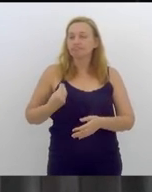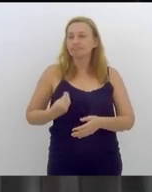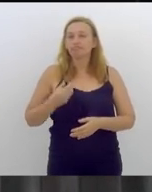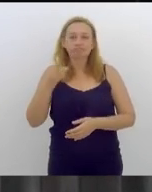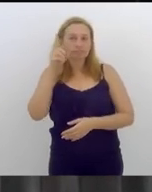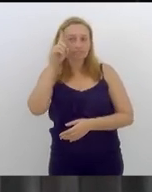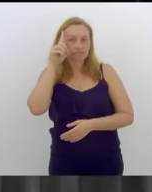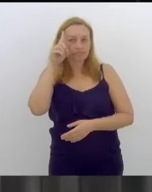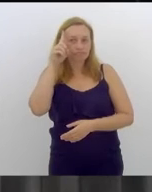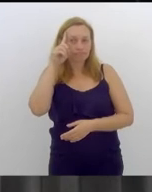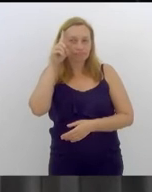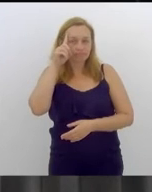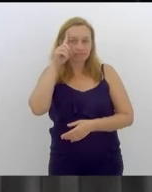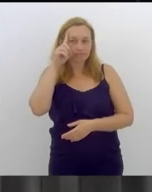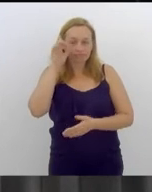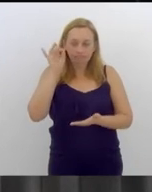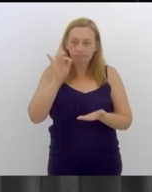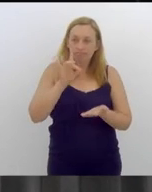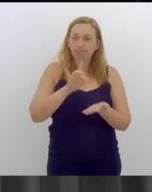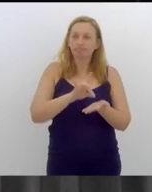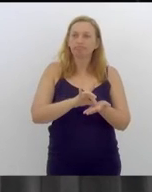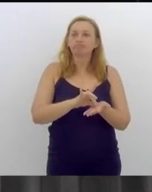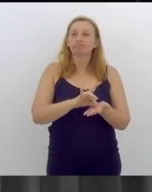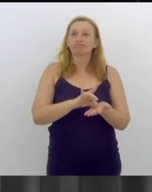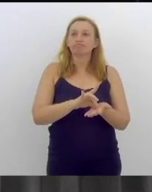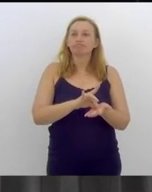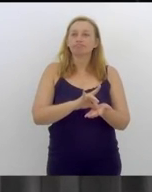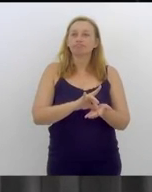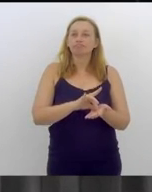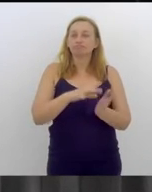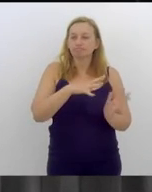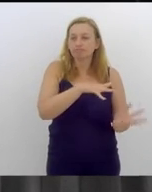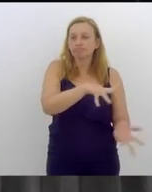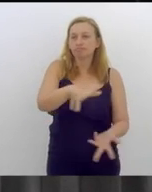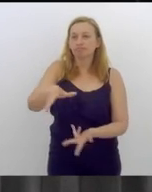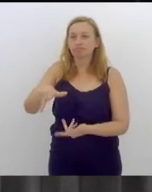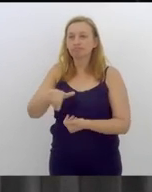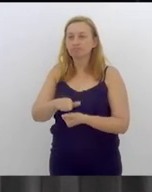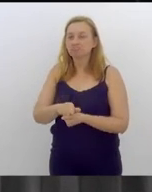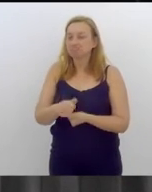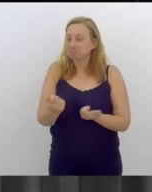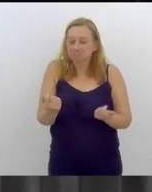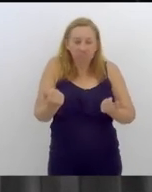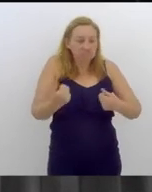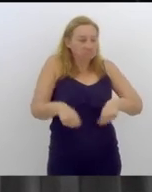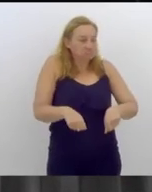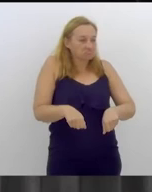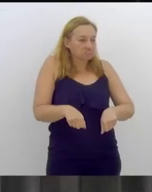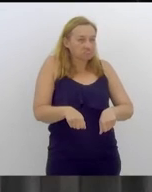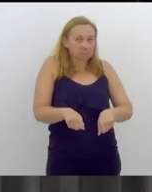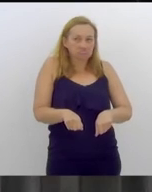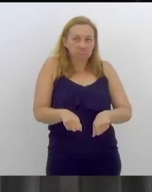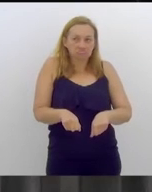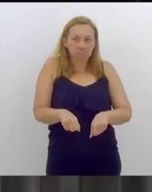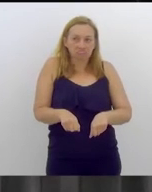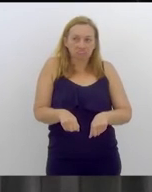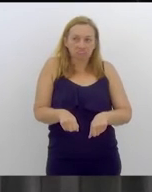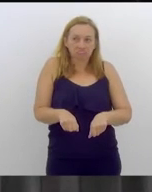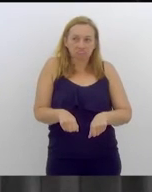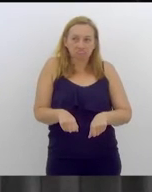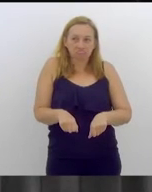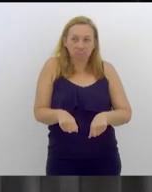dia a dia a realidade de uma nação que não precisa se agachar para